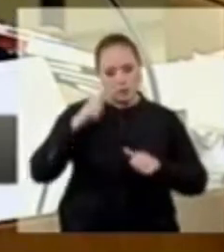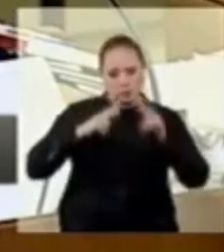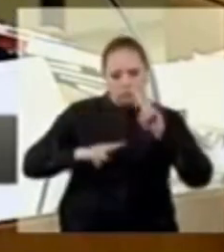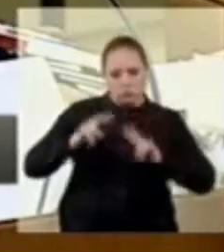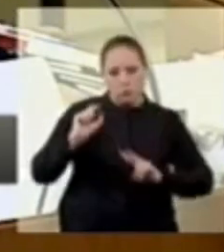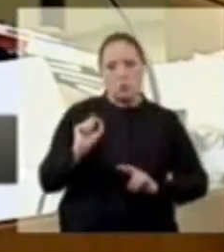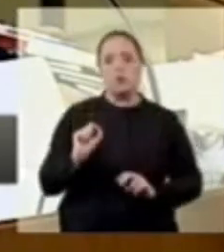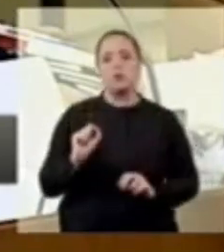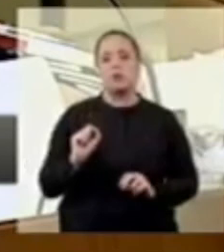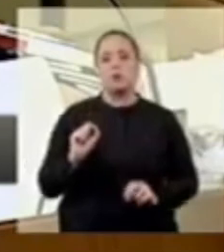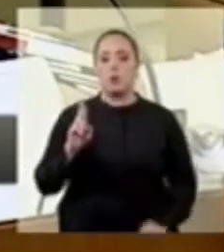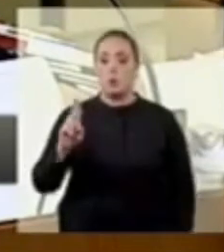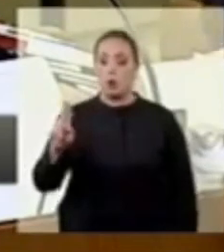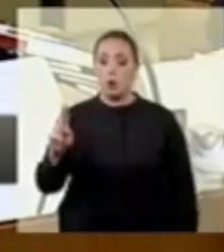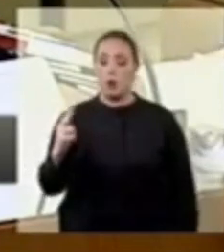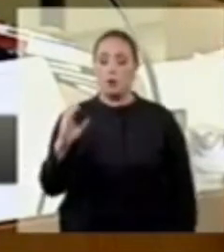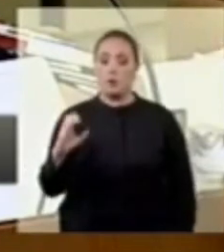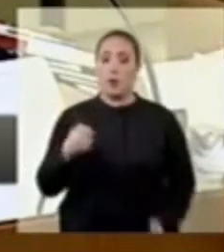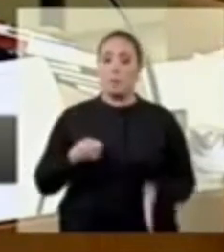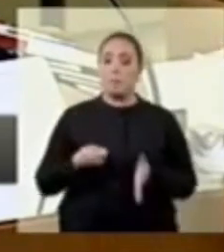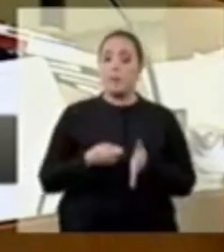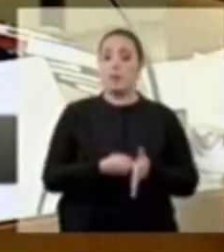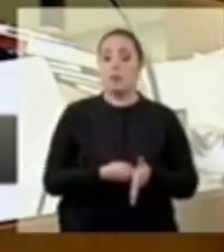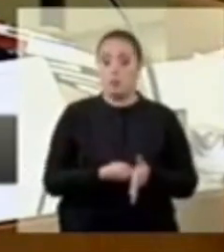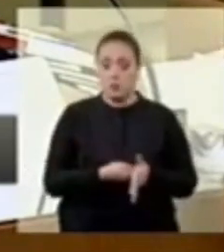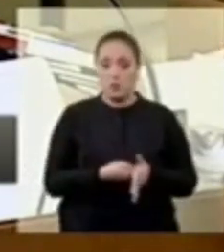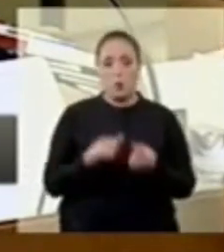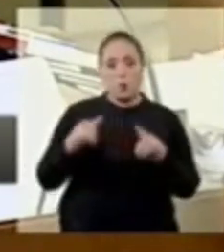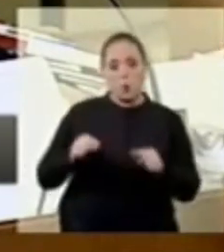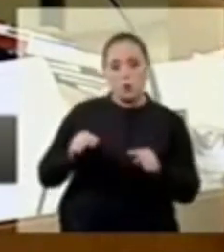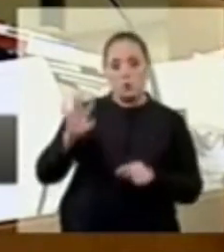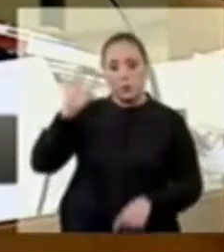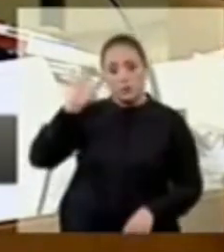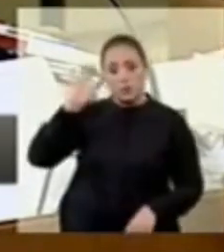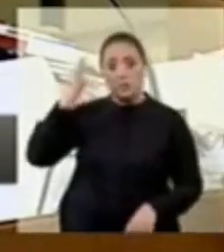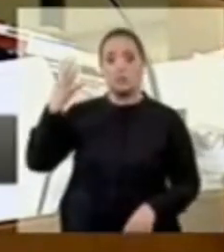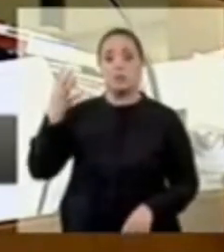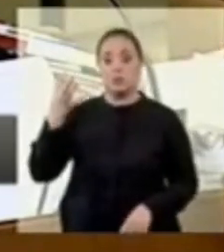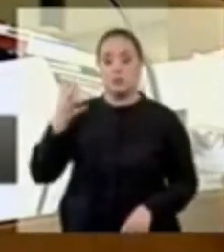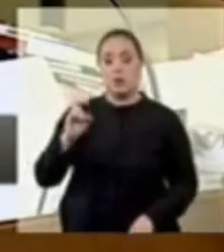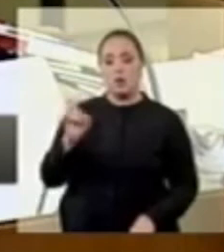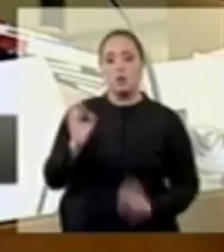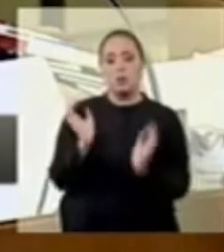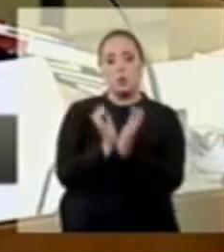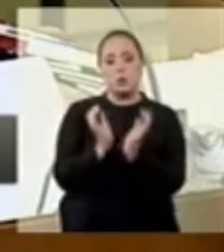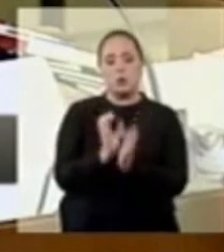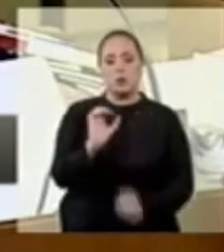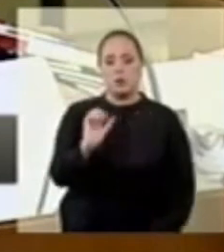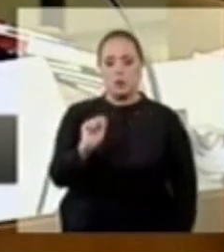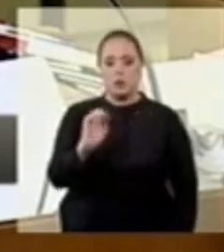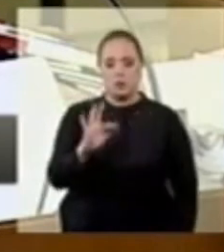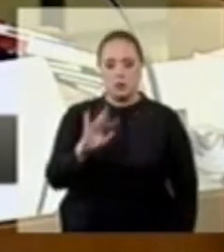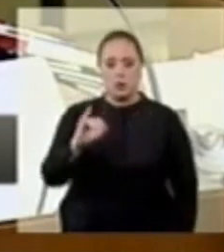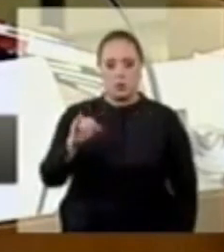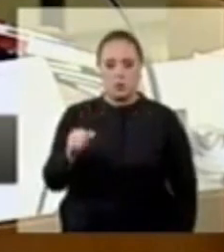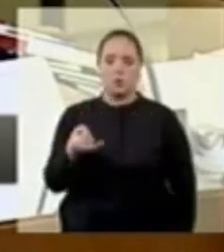um habeas corpus impetrado contra uma decisão da 5ª turma do superior tribunal de justiça